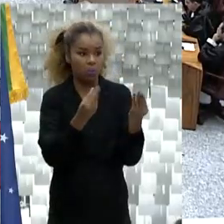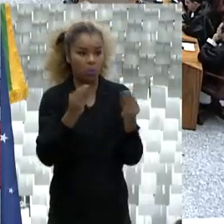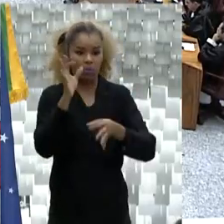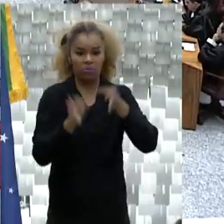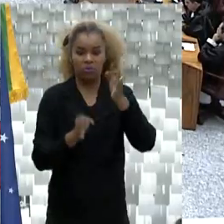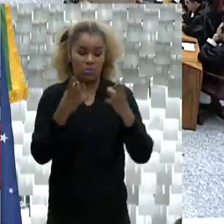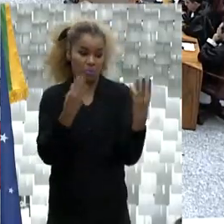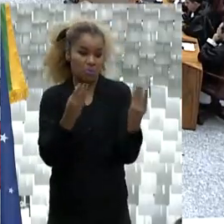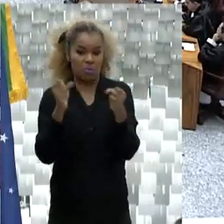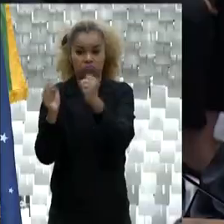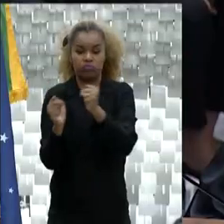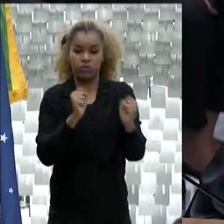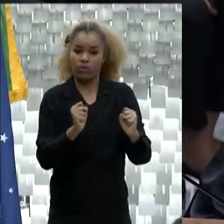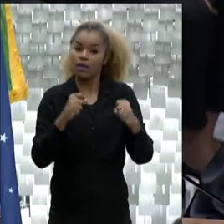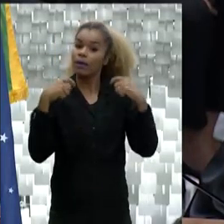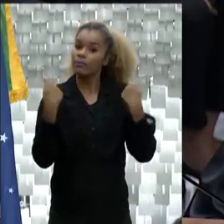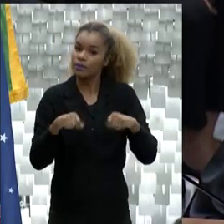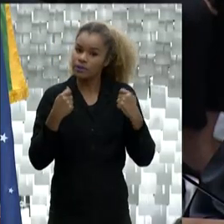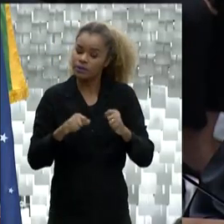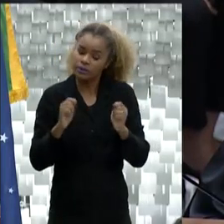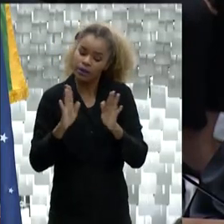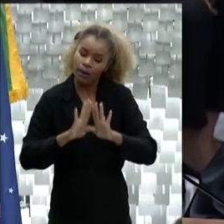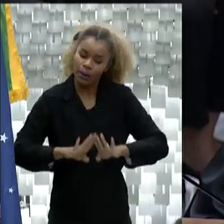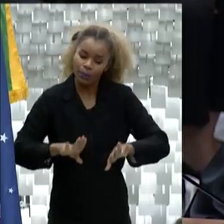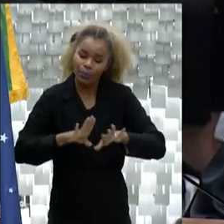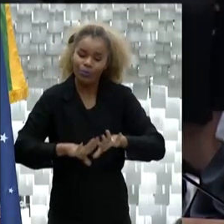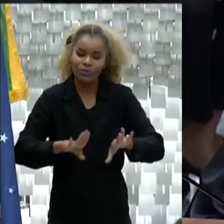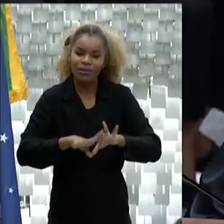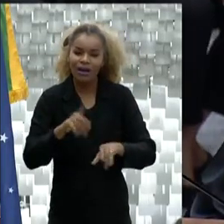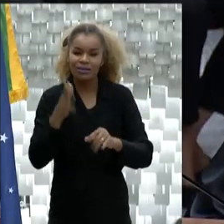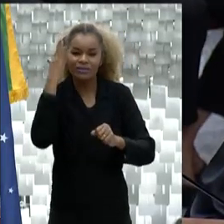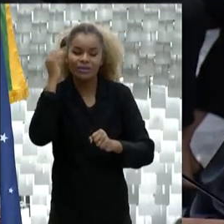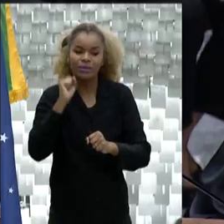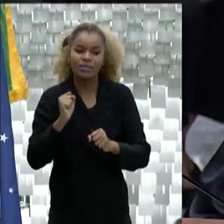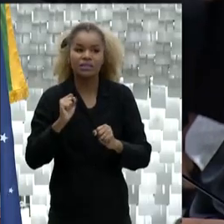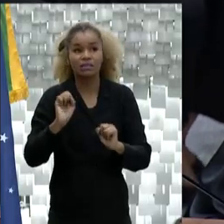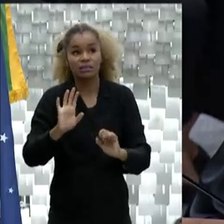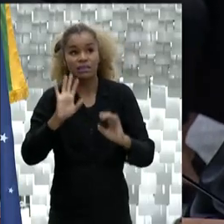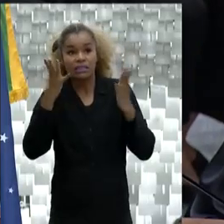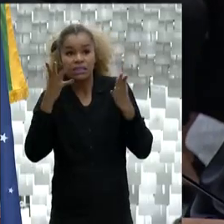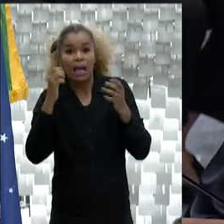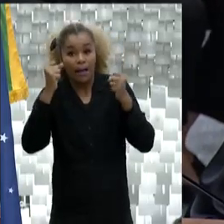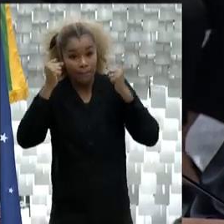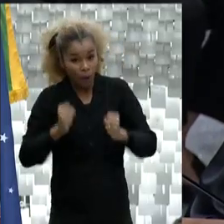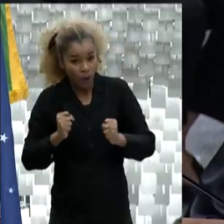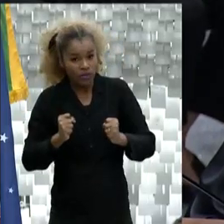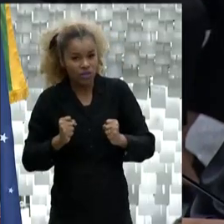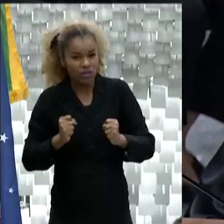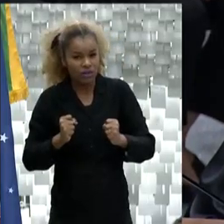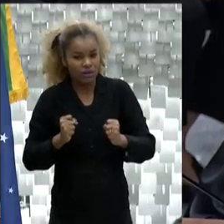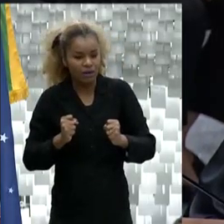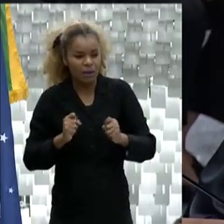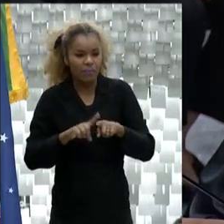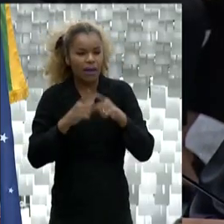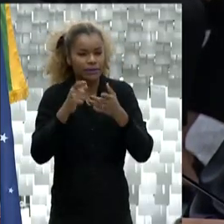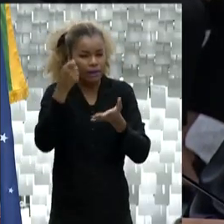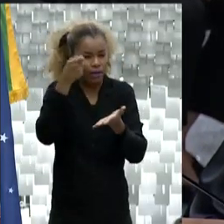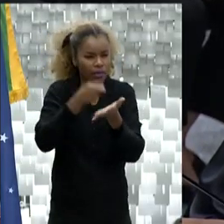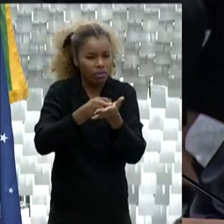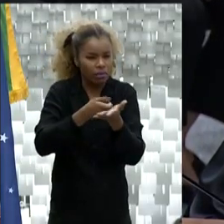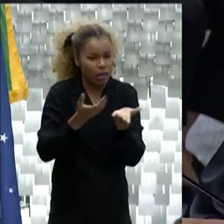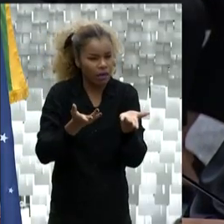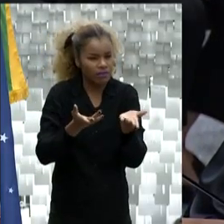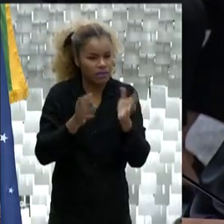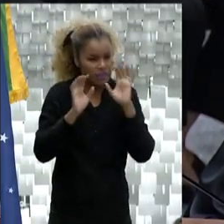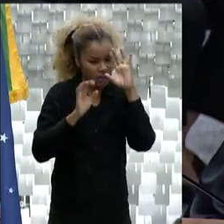é preciso uma pitada de humildade para saber se, embora podendo, deve avançar. Antes